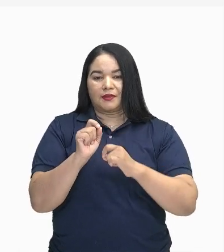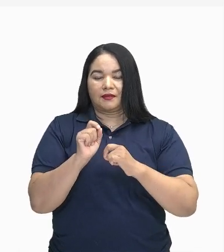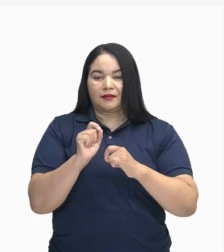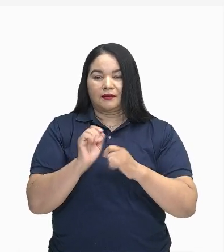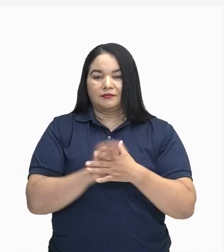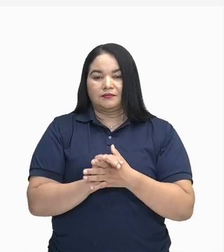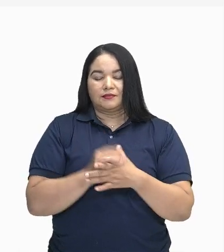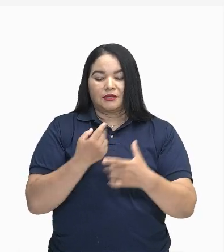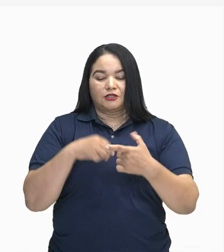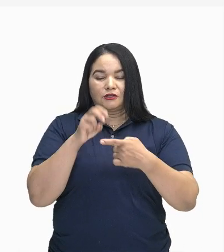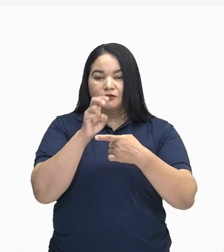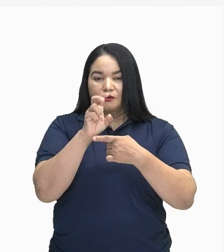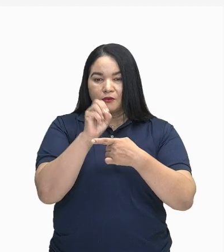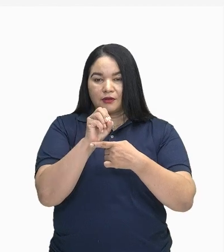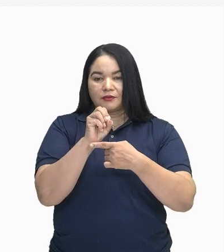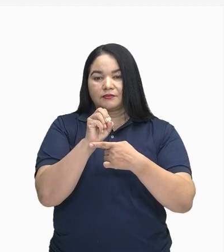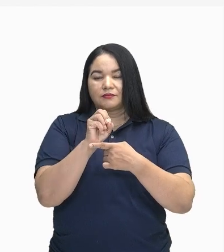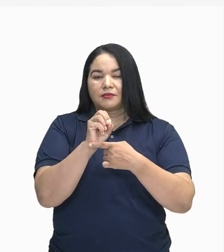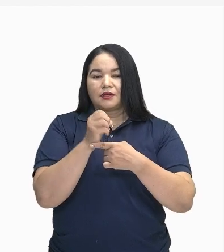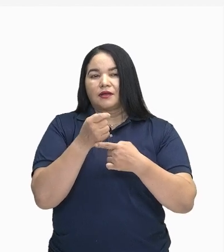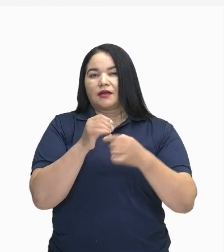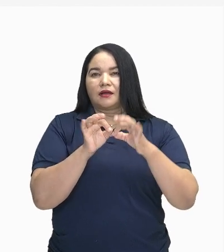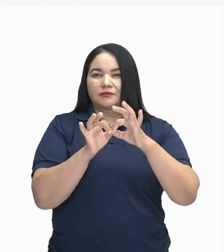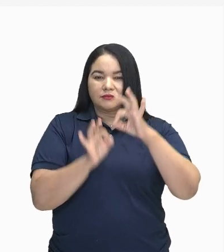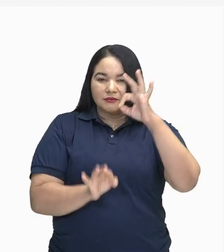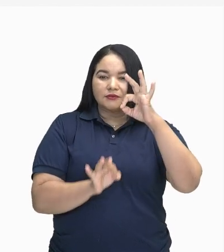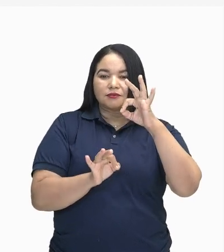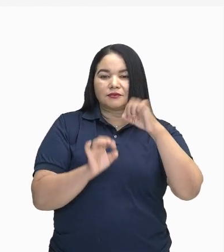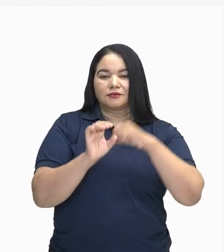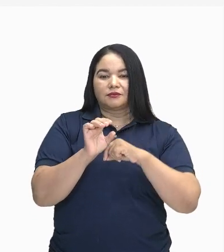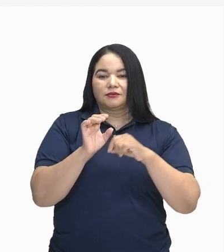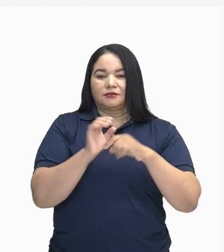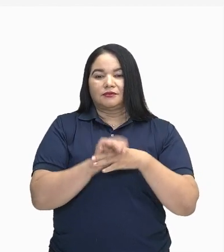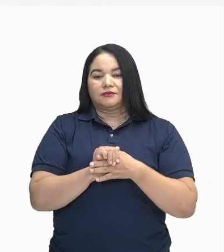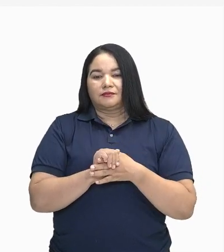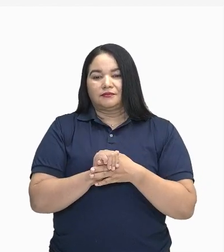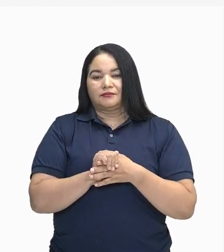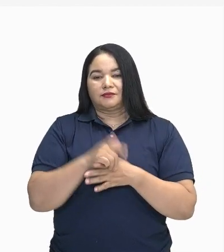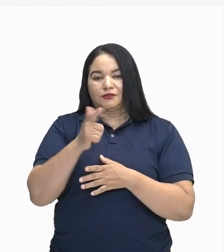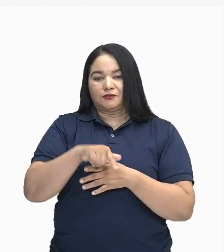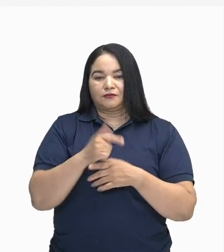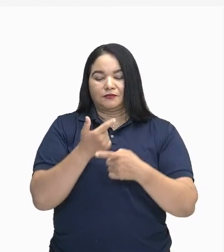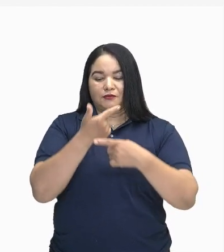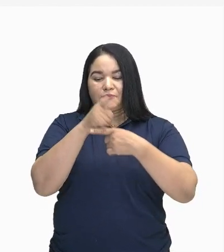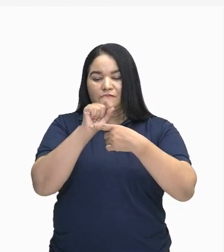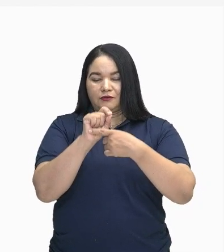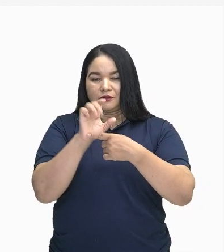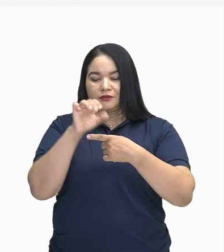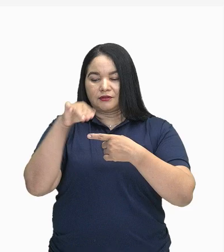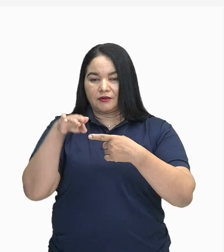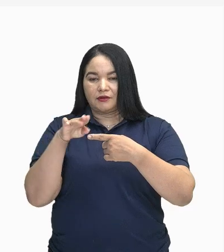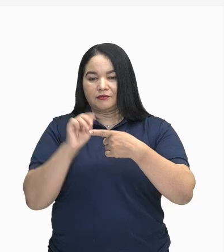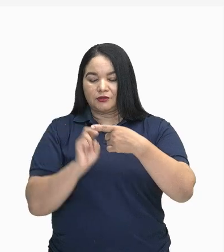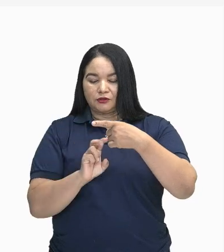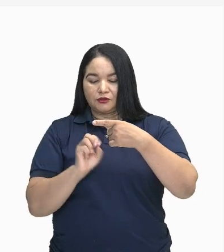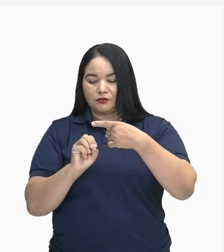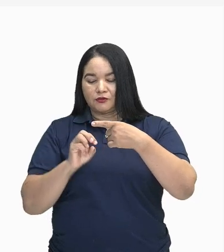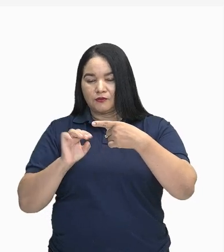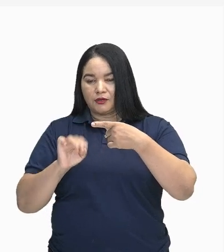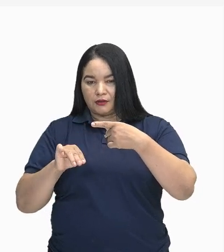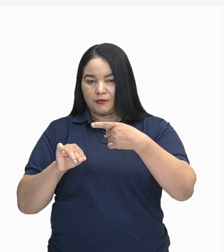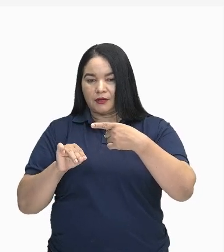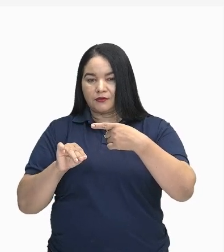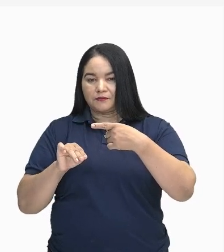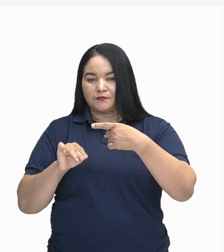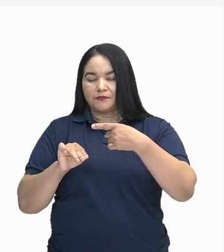centímetros para 50 metros. 20 centímetros para 50 metros. Mas, ó, para fazer